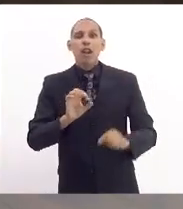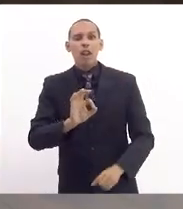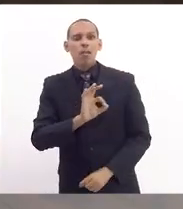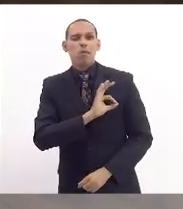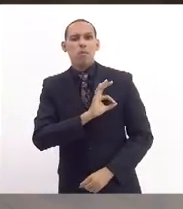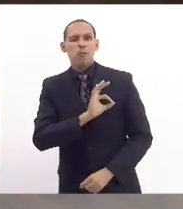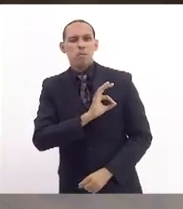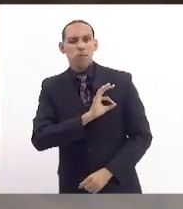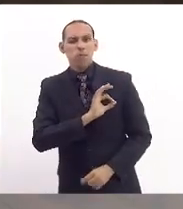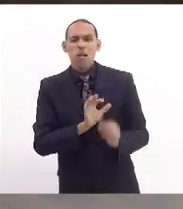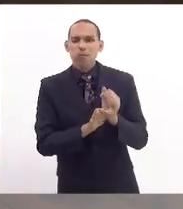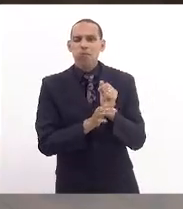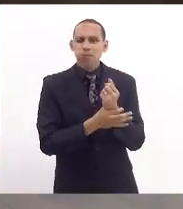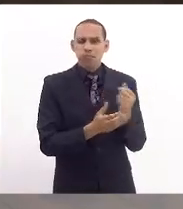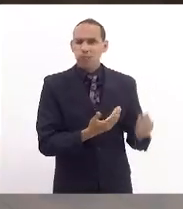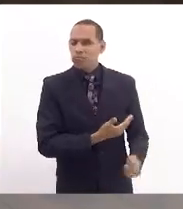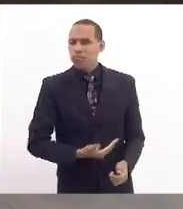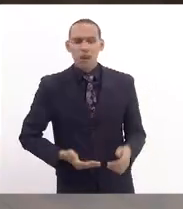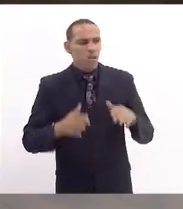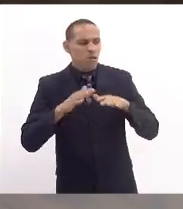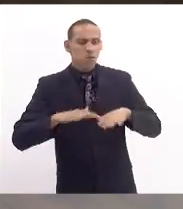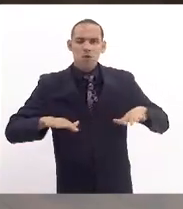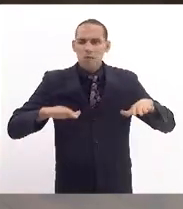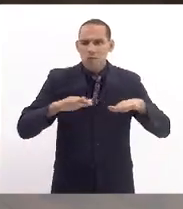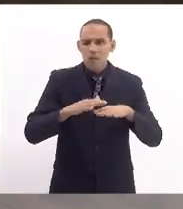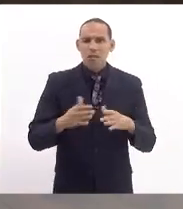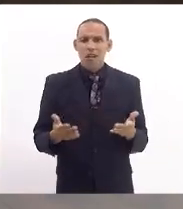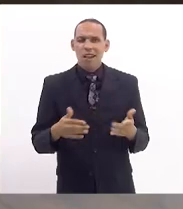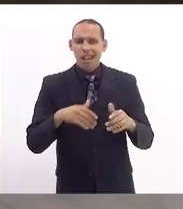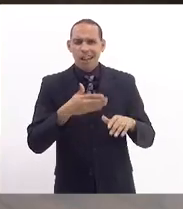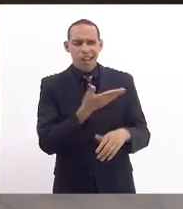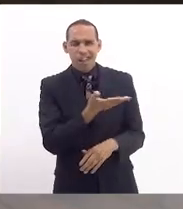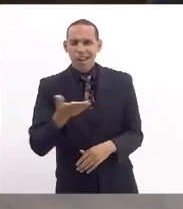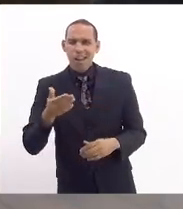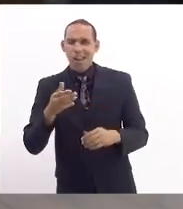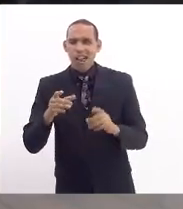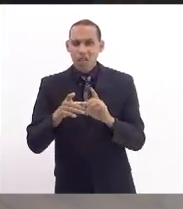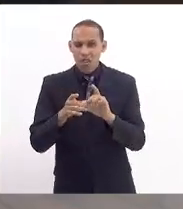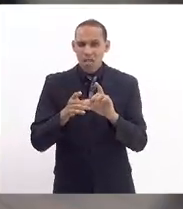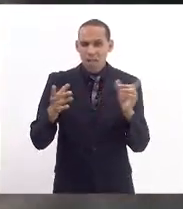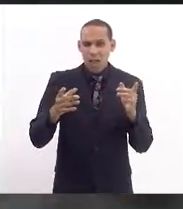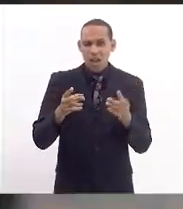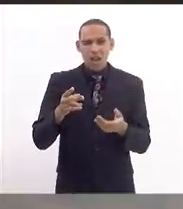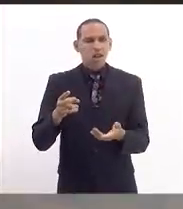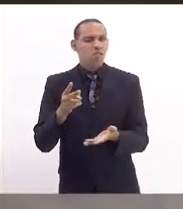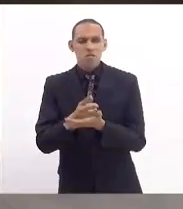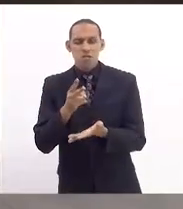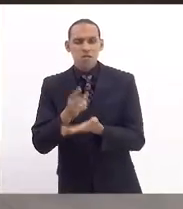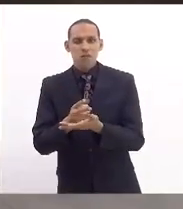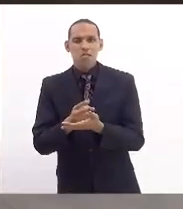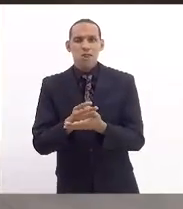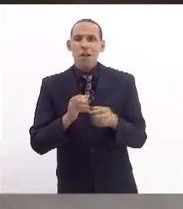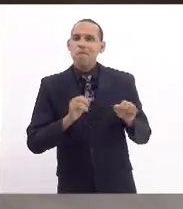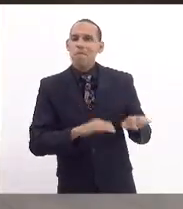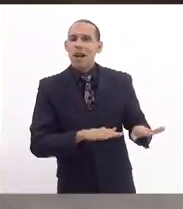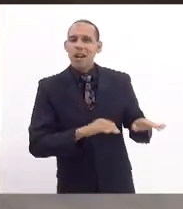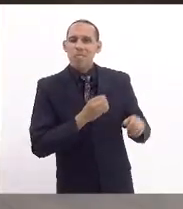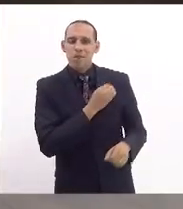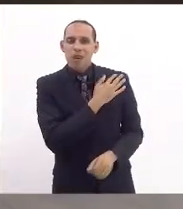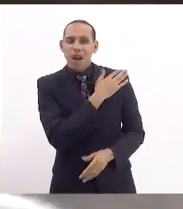Segurança Pública não se redemocratiza hram né com o fim da vigência do período militar